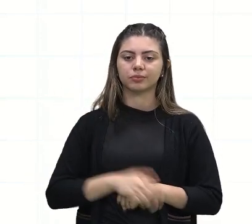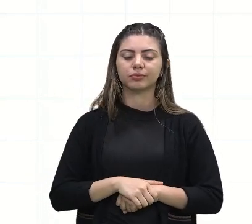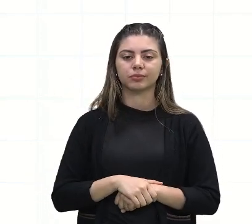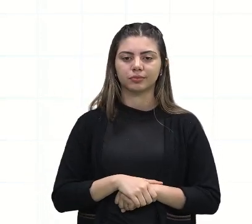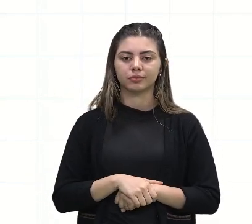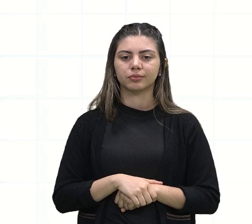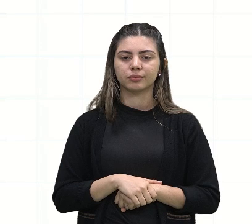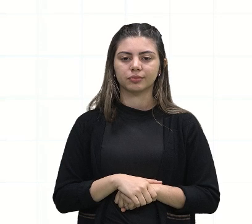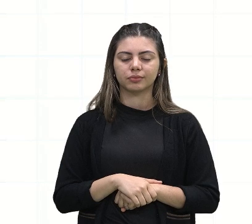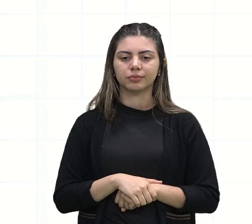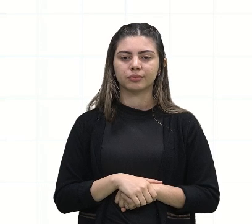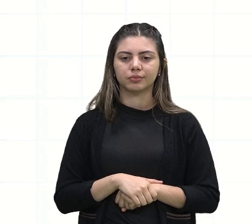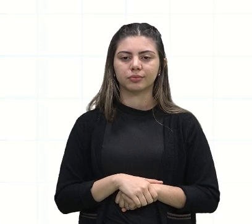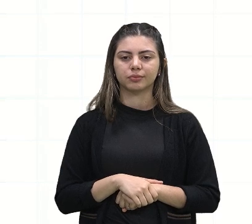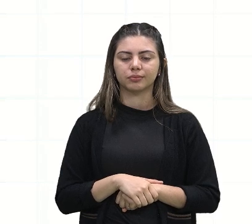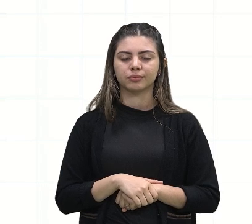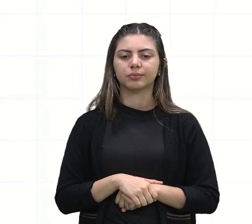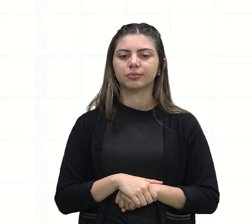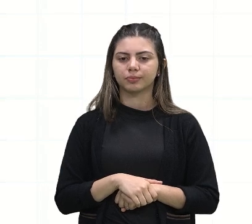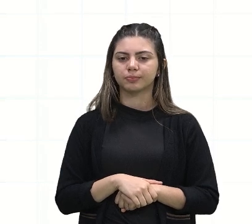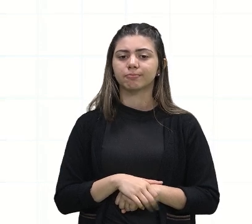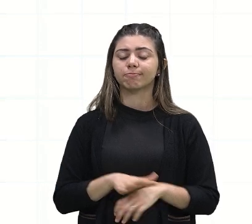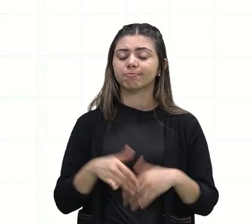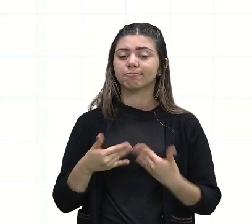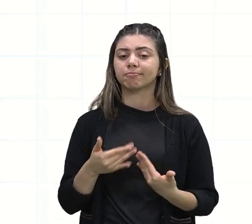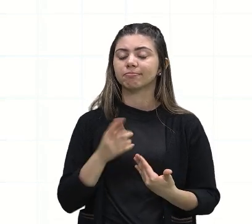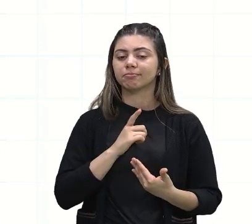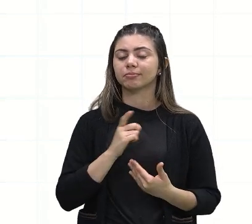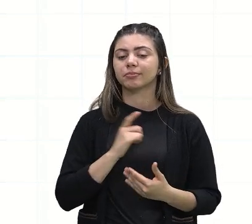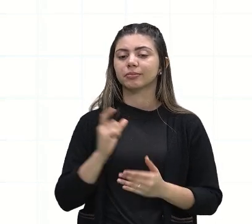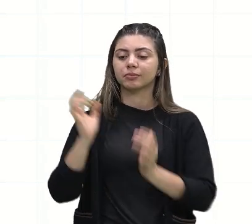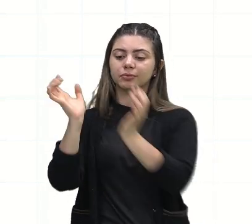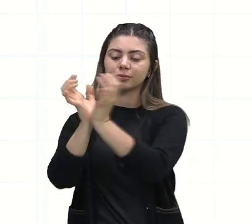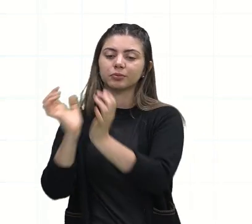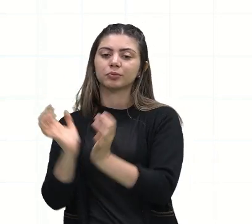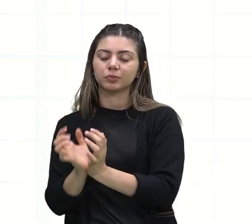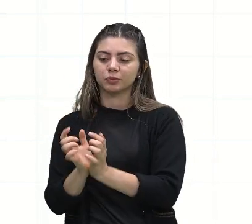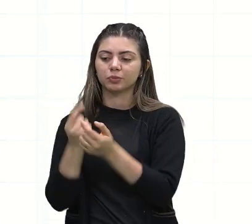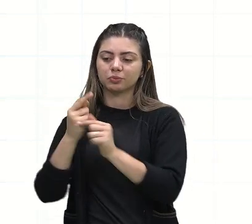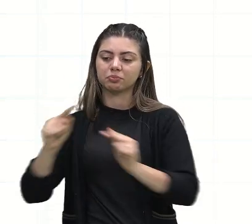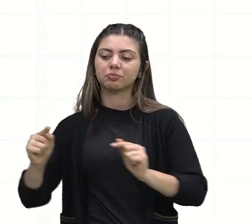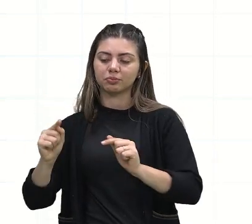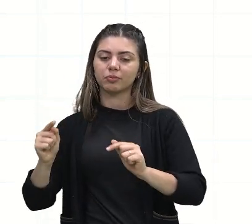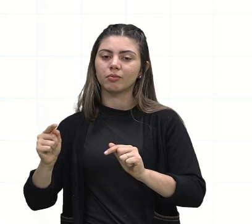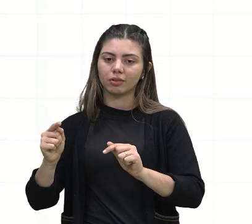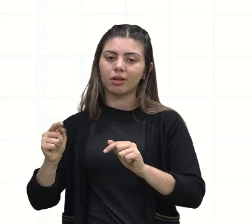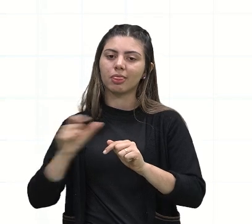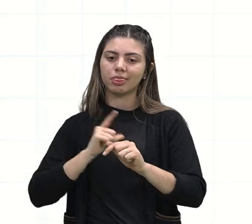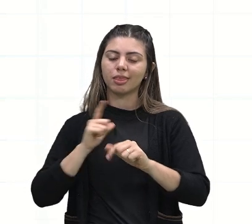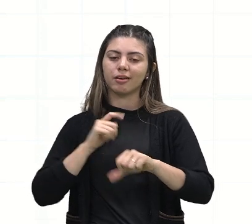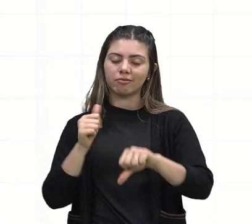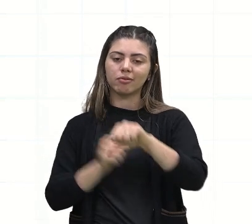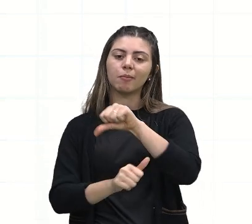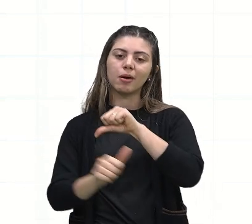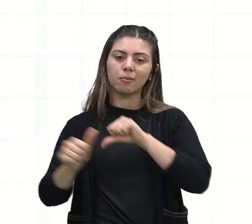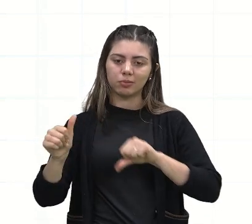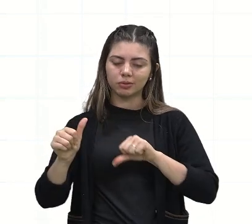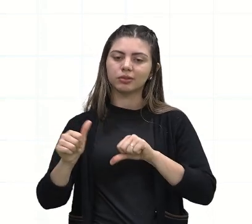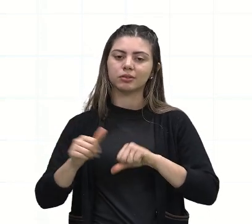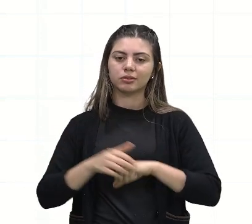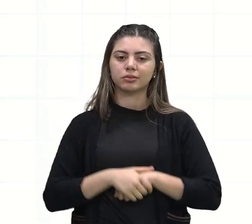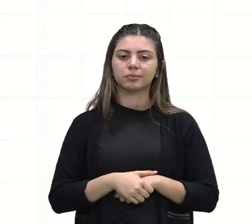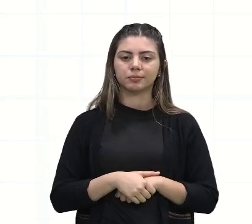substantivo. Então, ocorreu uma transformação de uma classe gramatical